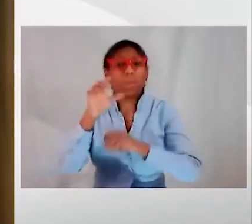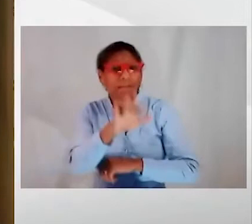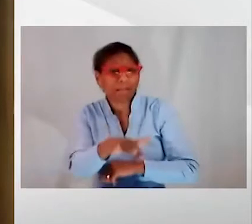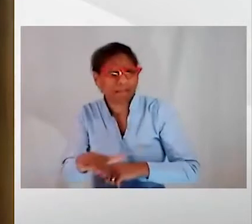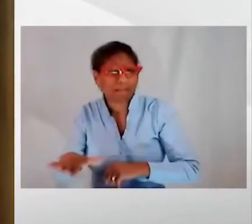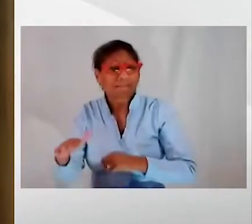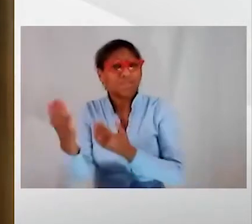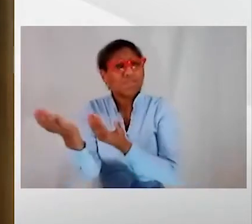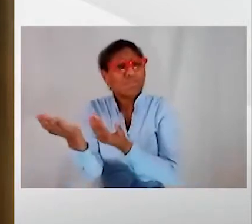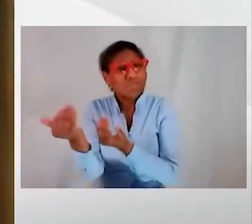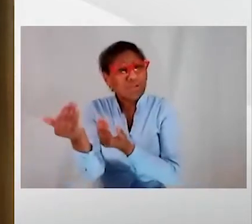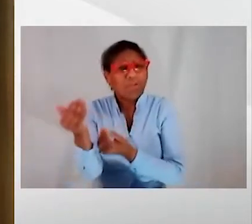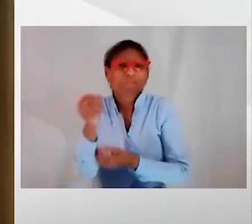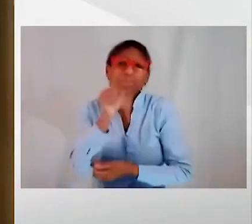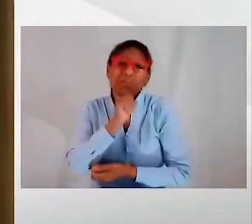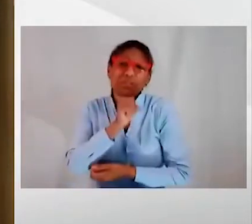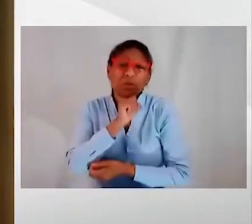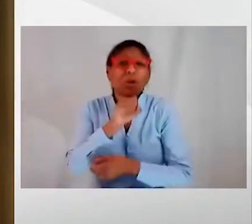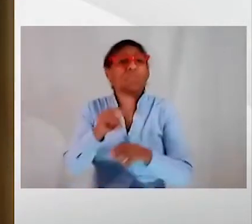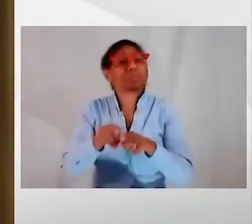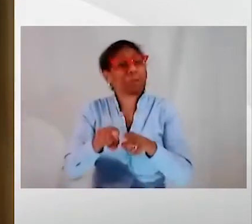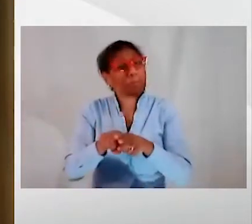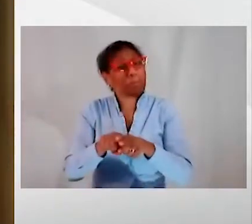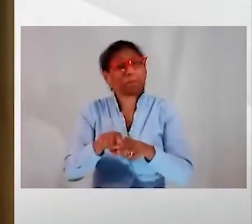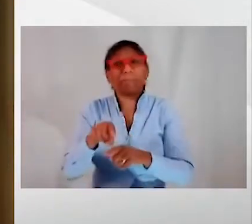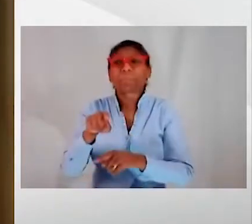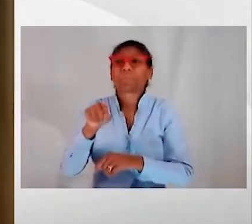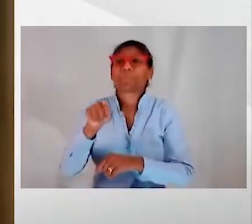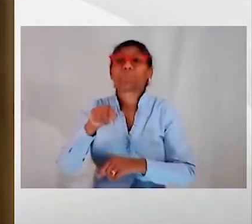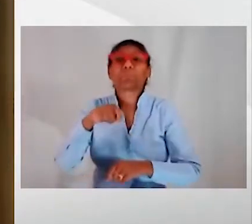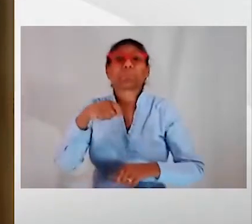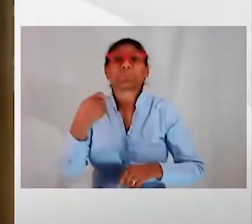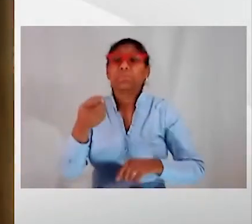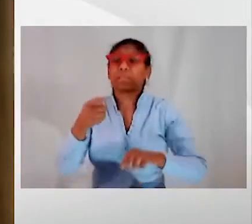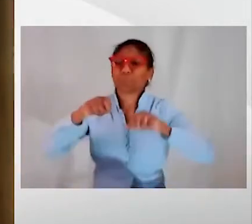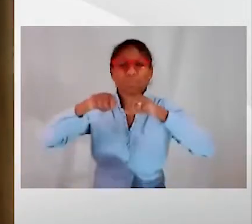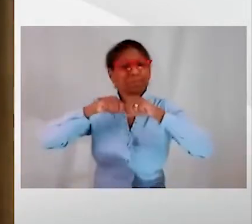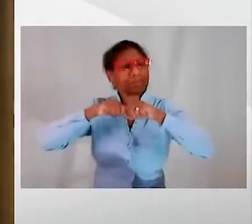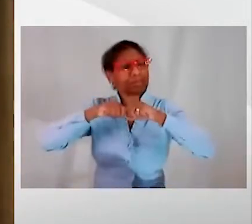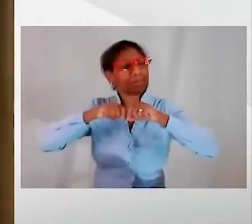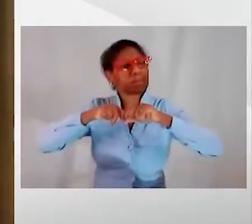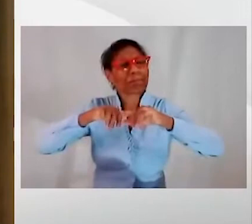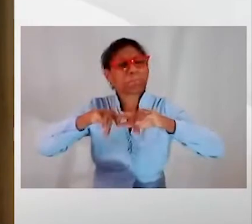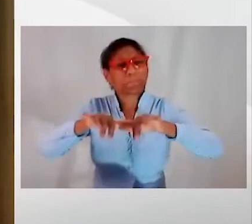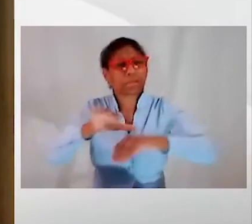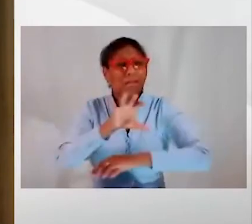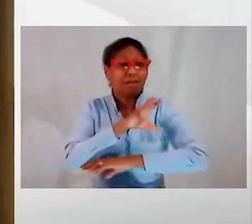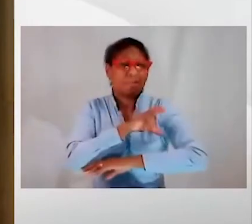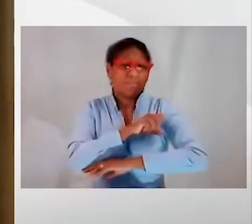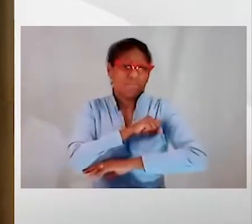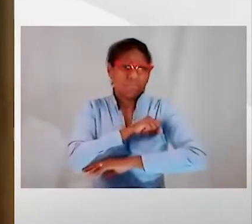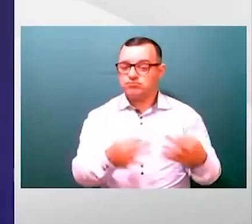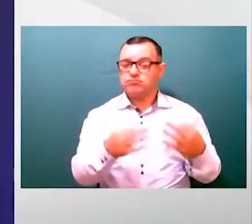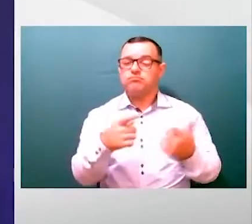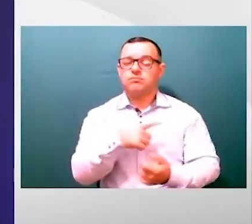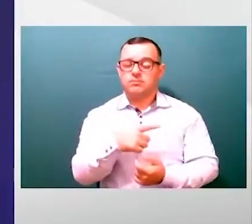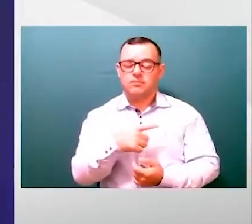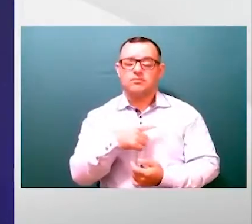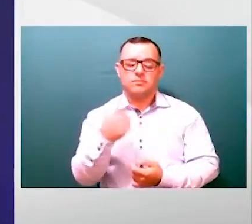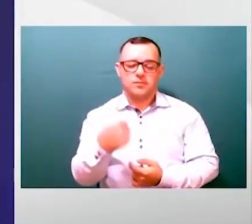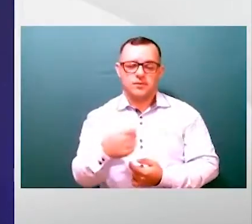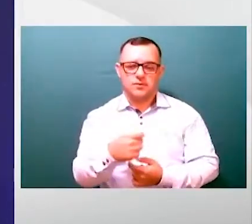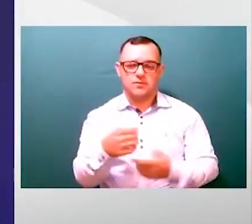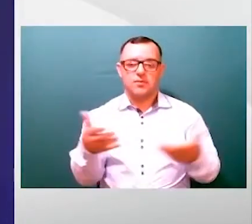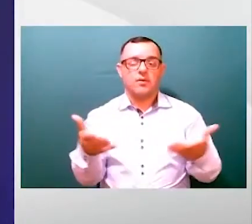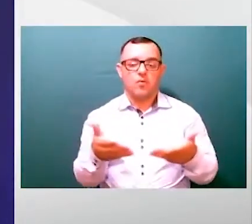vulneráveis. Significa disseminar exemplarmente amor e respeito por todos. Não tem